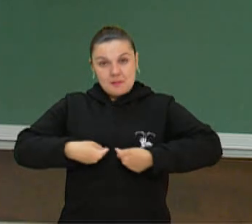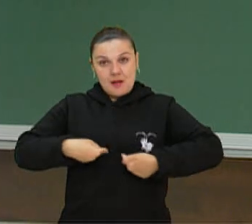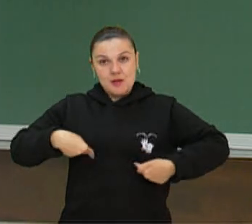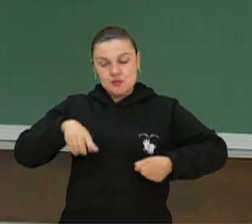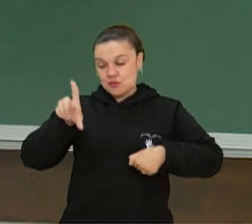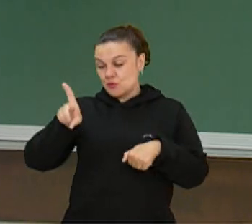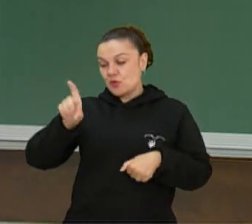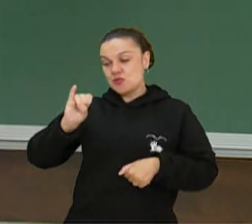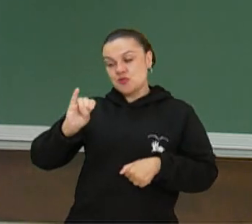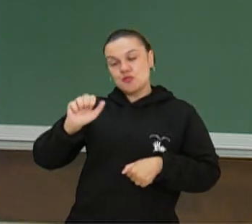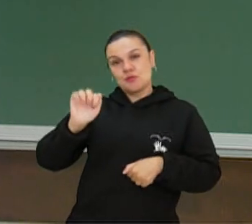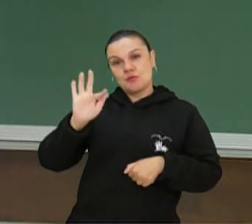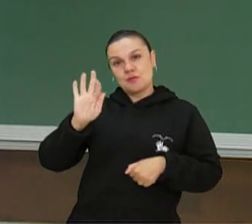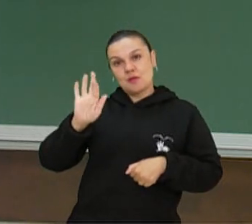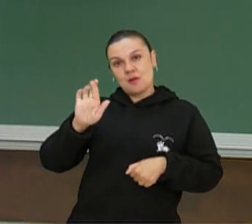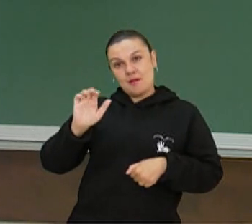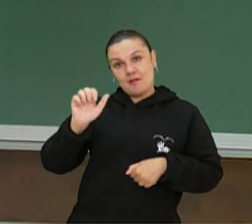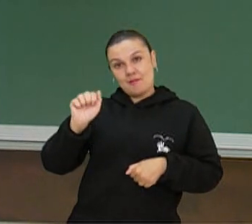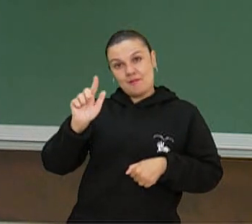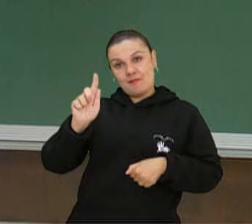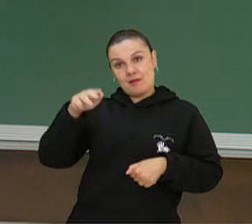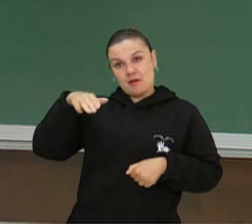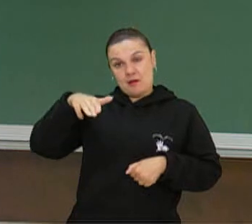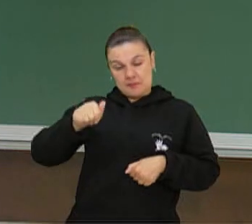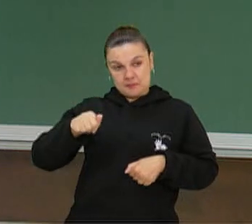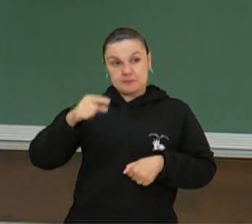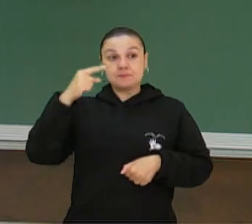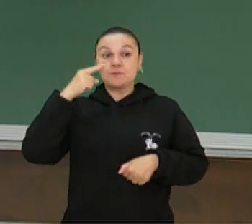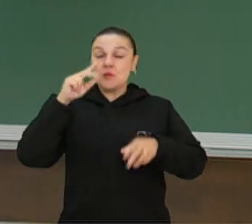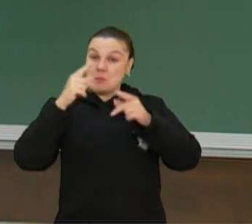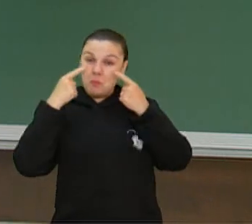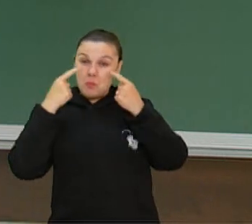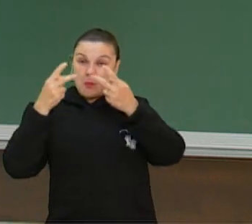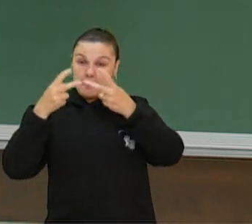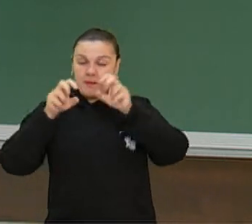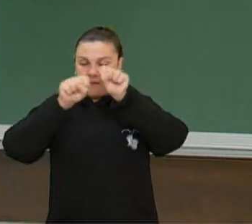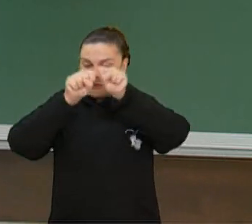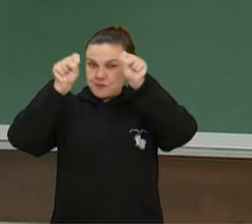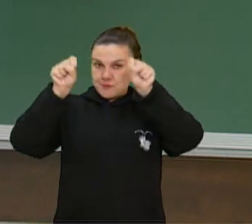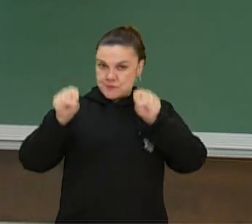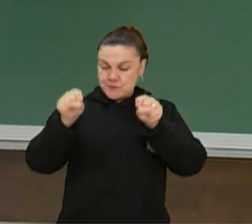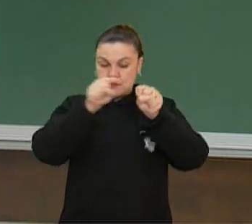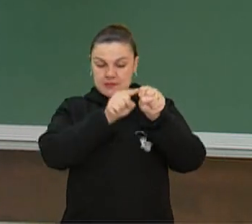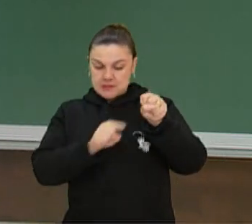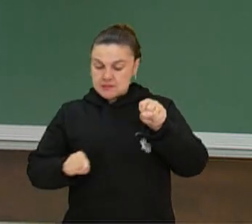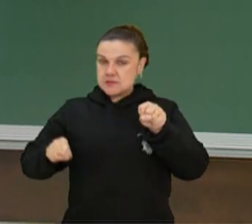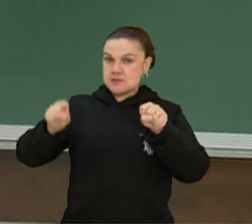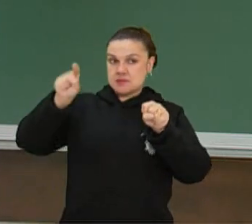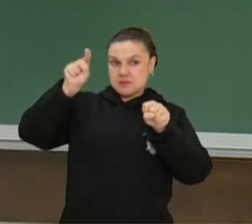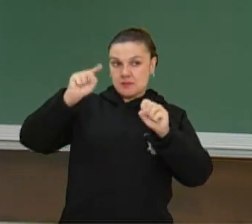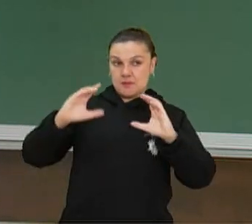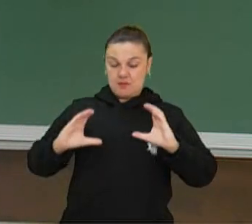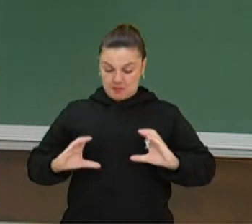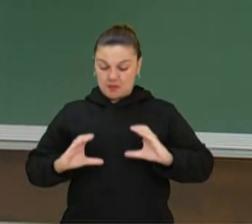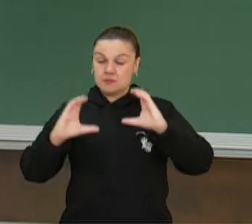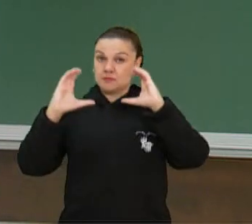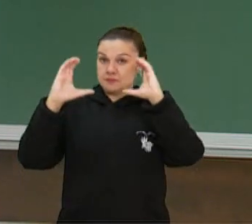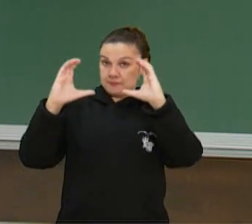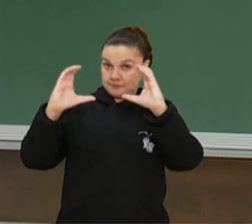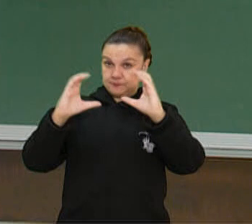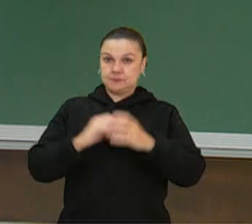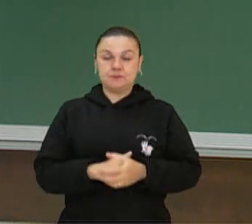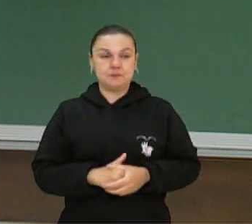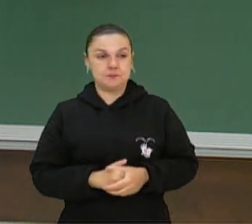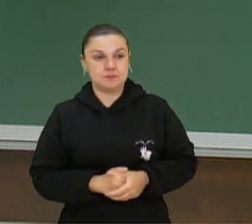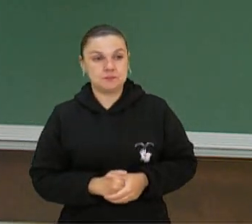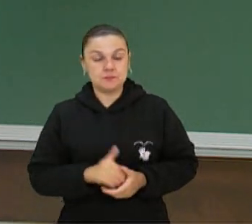ela é sistêmica, ou seja, ela vai para os sistemas aqui, tá? Então, eu estou representando os sistemas aqui nessa parte de baixo e nessa parte de cima aqui do